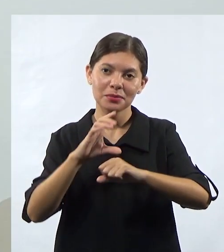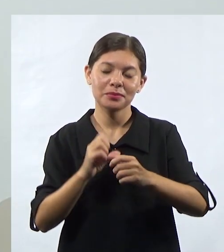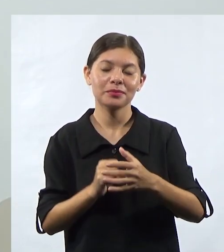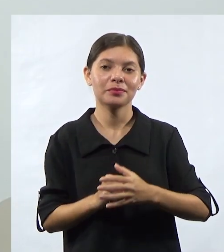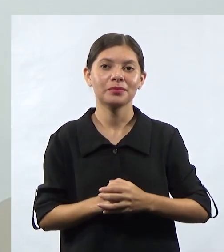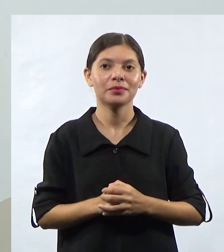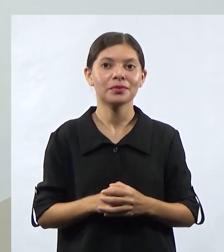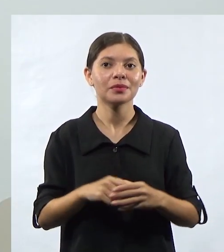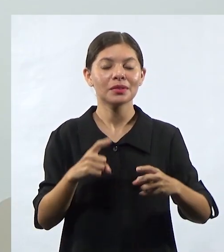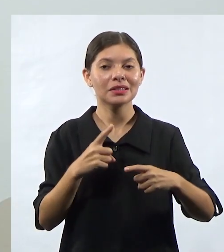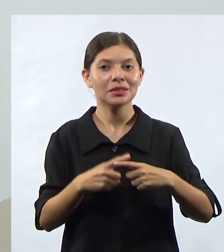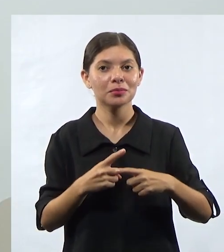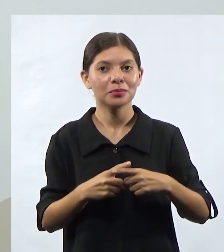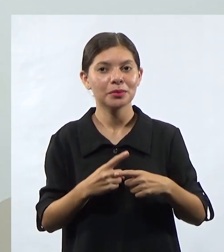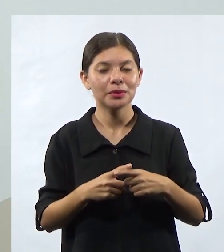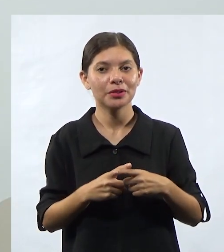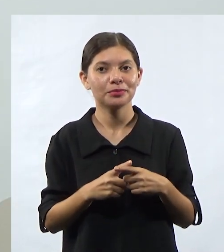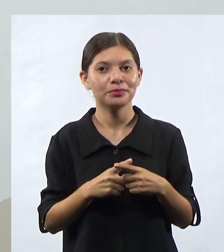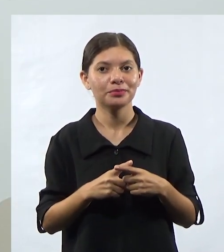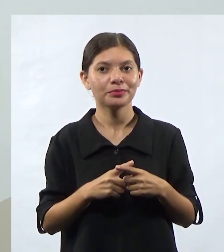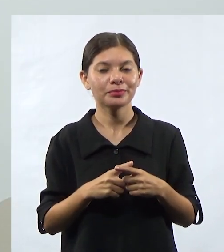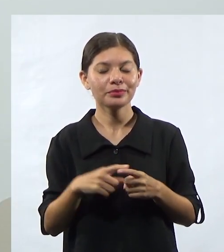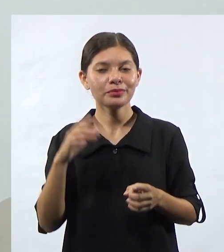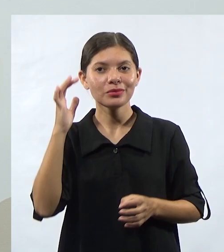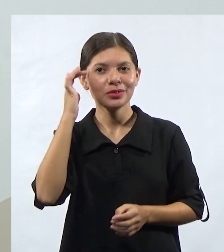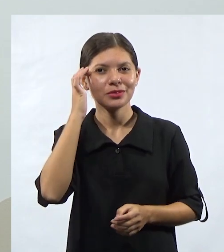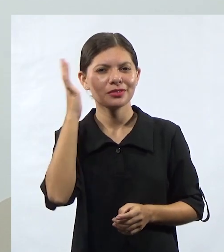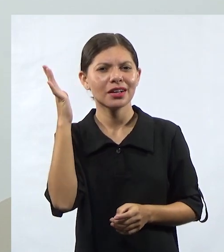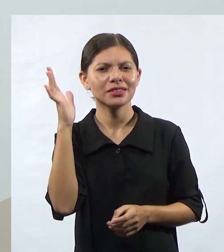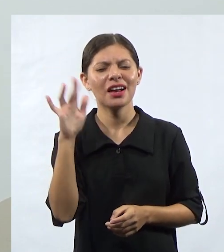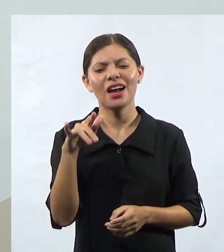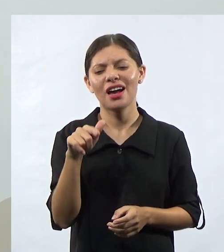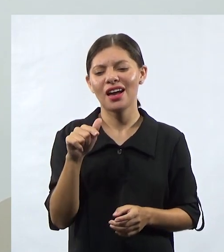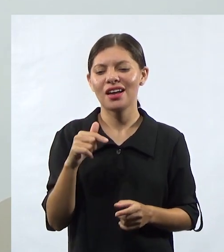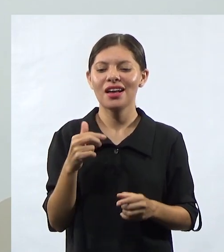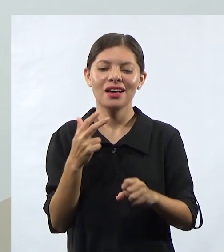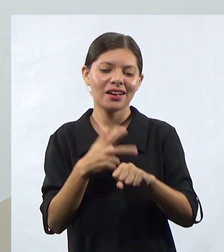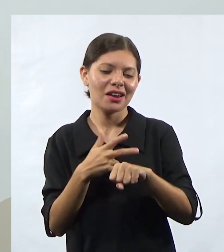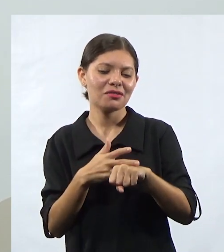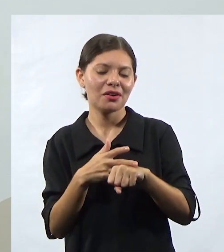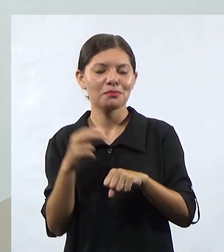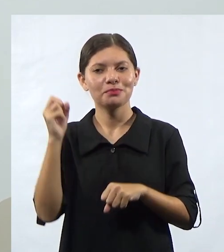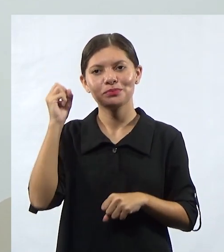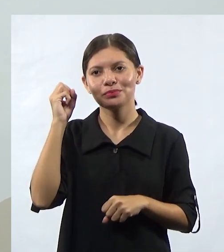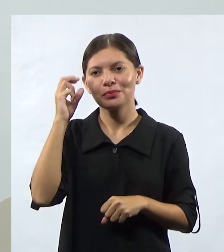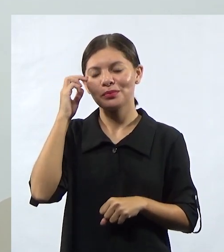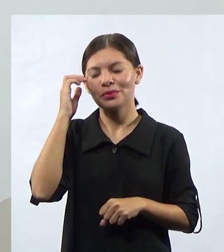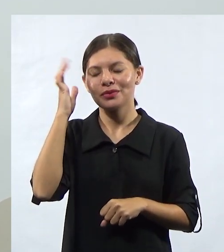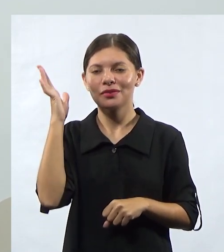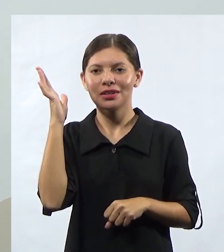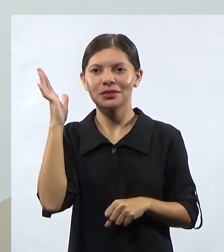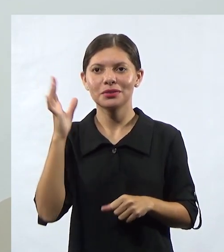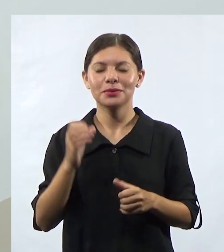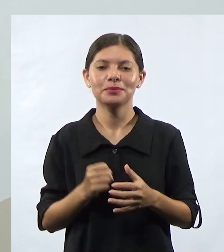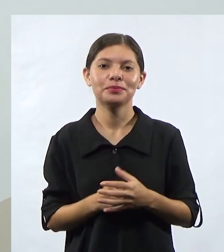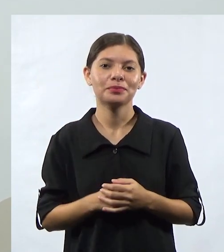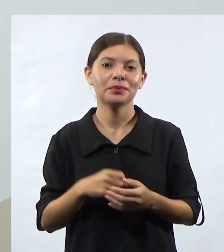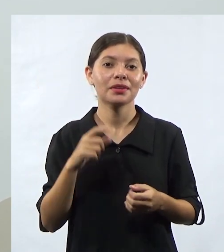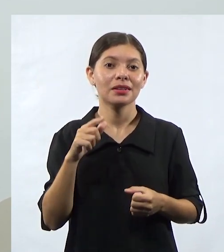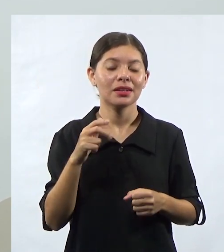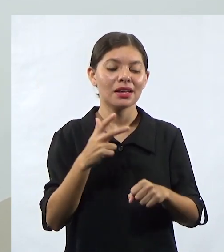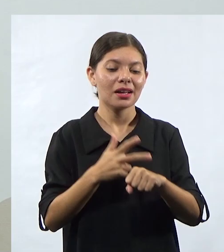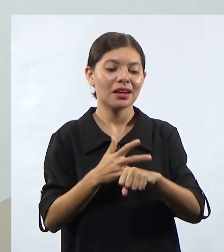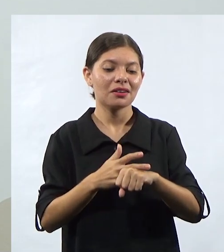assim, pode parecer mais fácil no primeiro momento. Vamos gravar, tá? Mas se vocês gravarem,